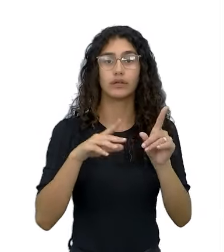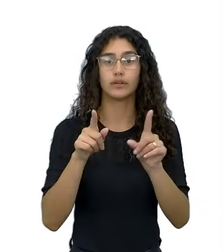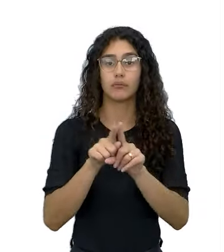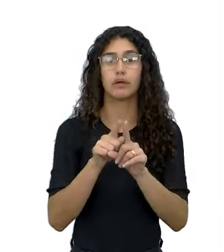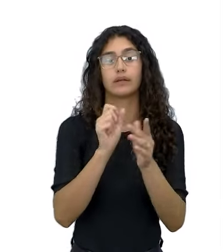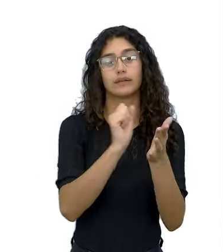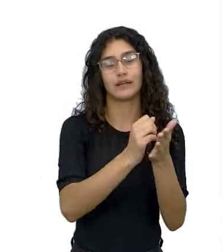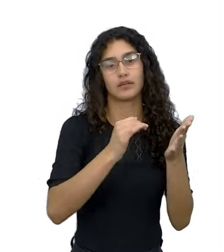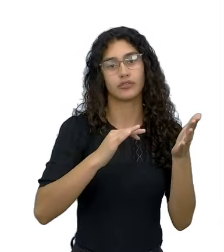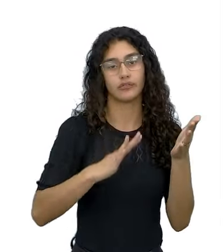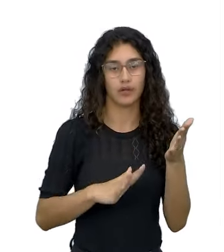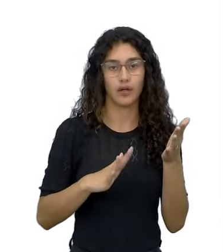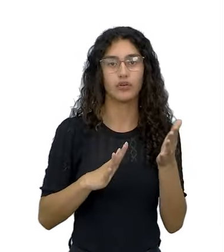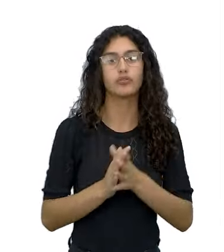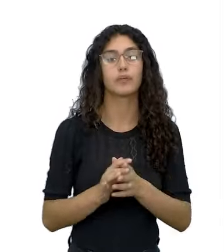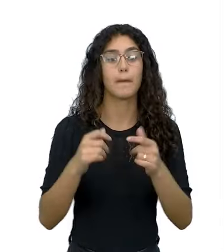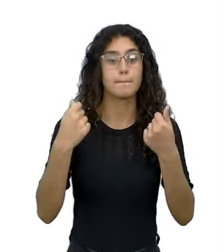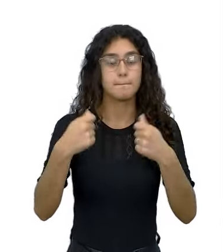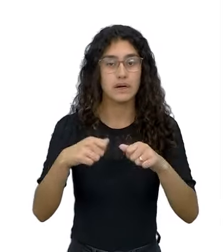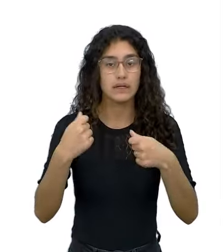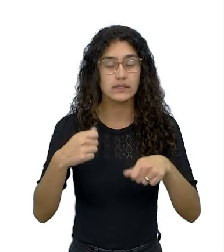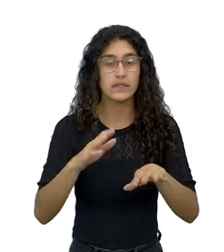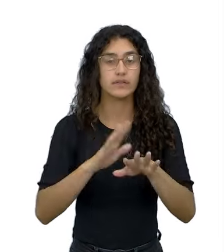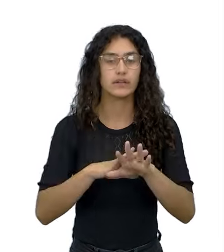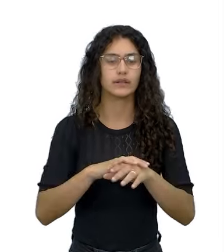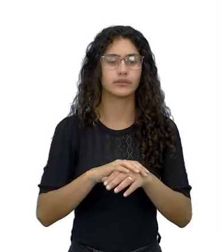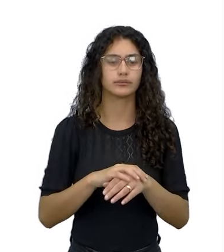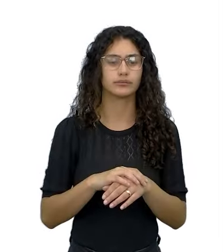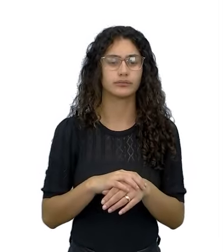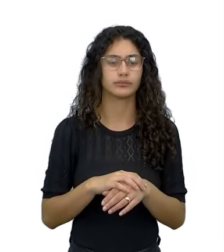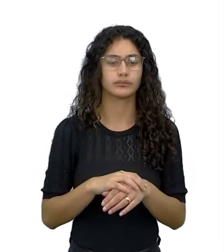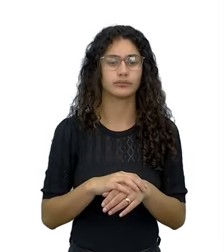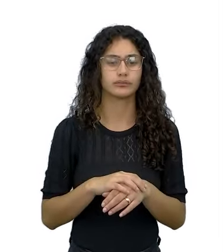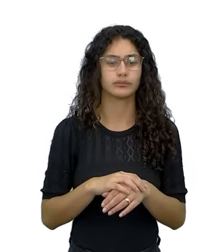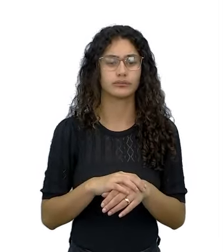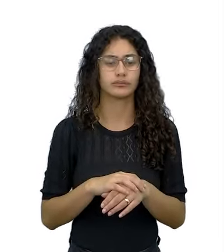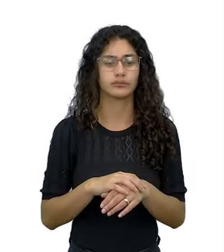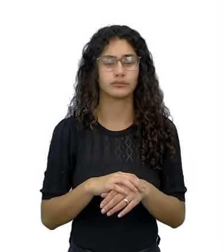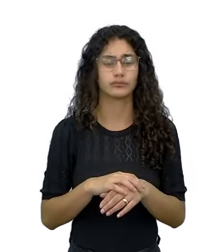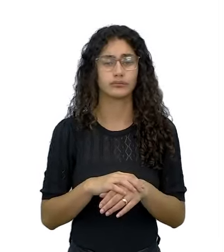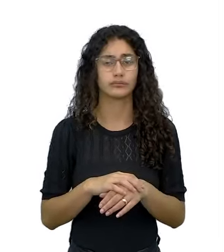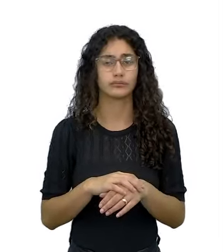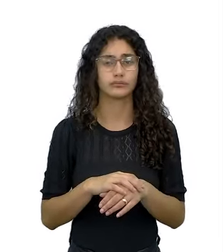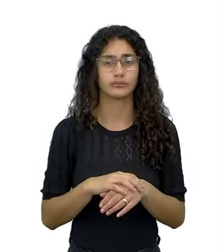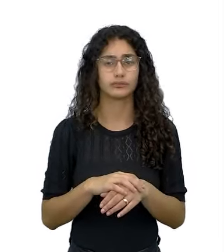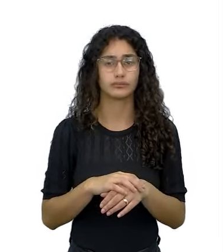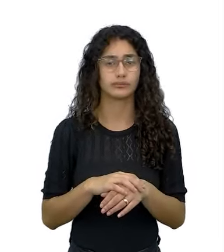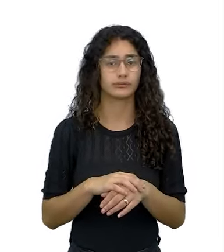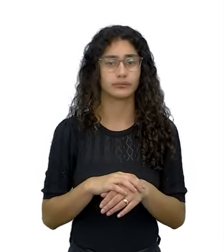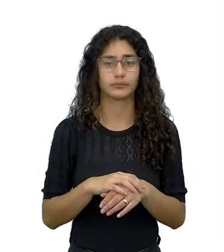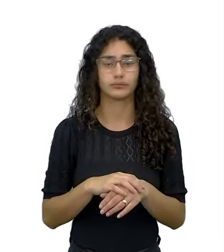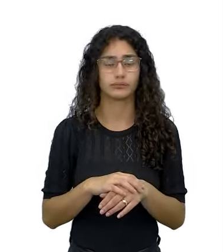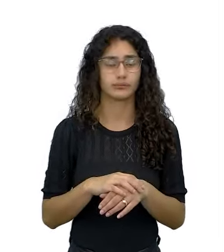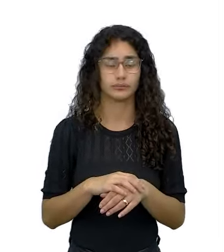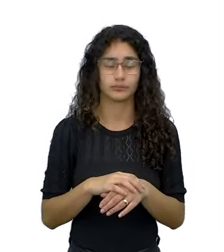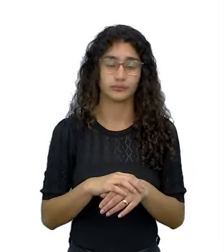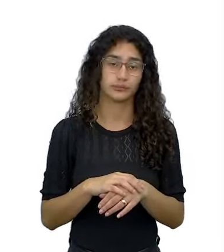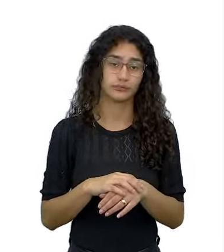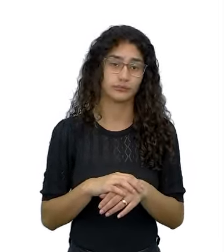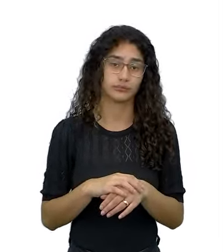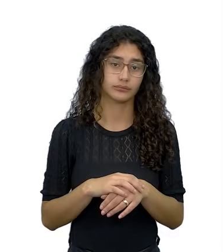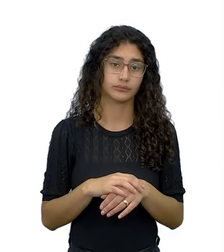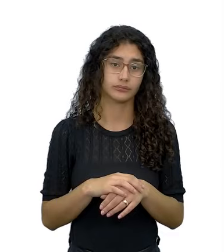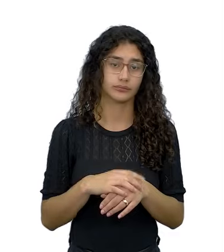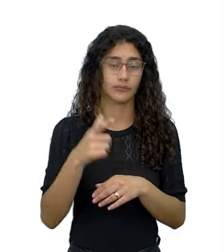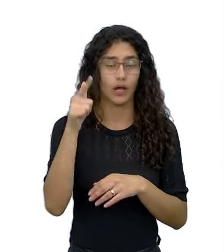nas atividades, né? É preciso, então, fazer, por exemplo, antes de uma leitura, fazer aí uma motivação para os